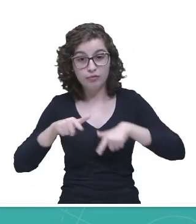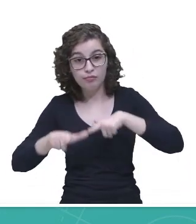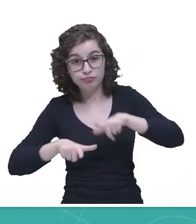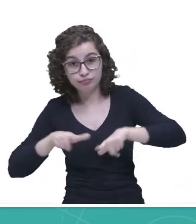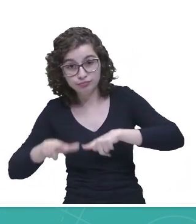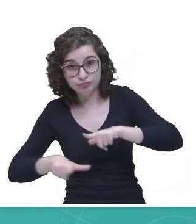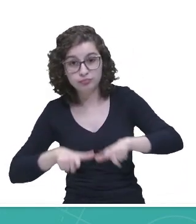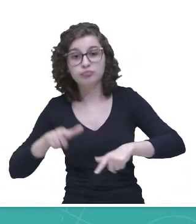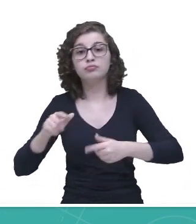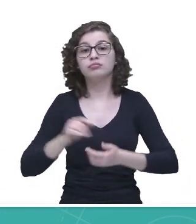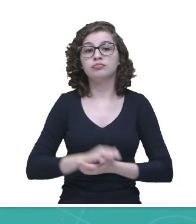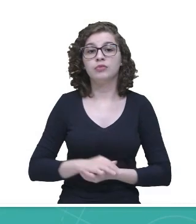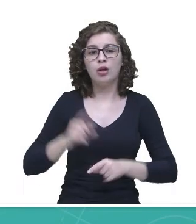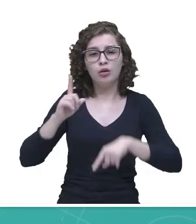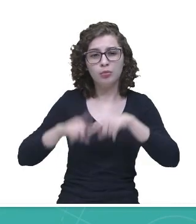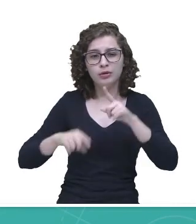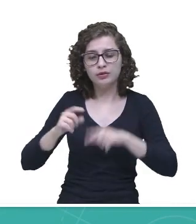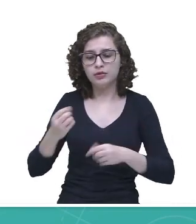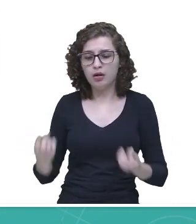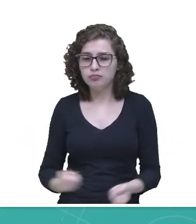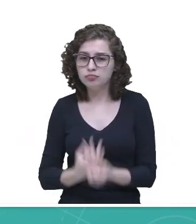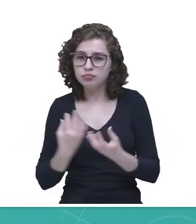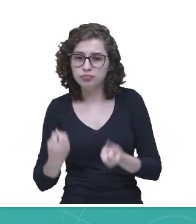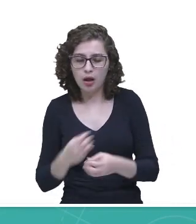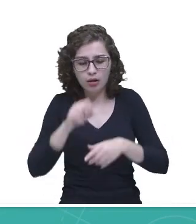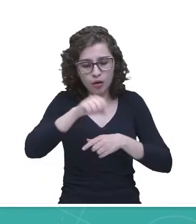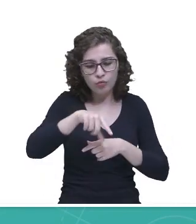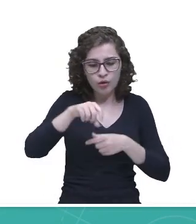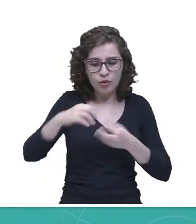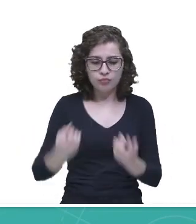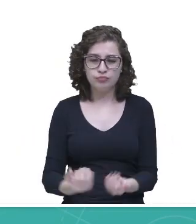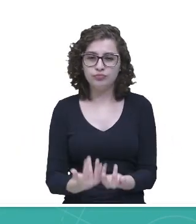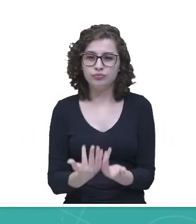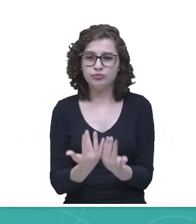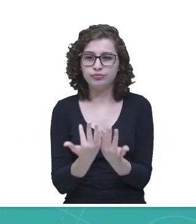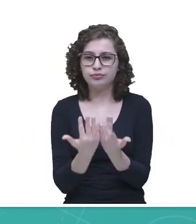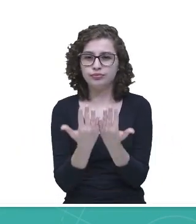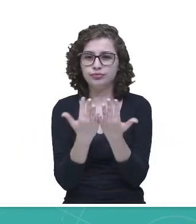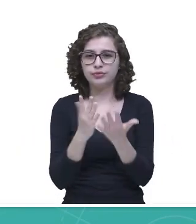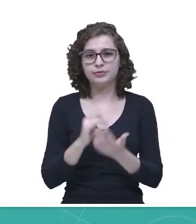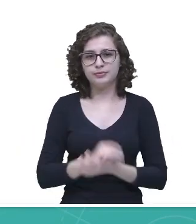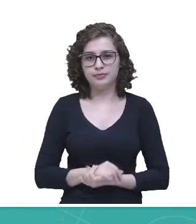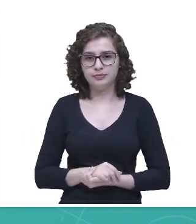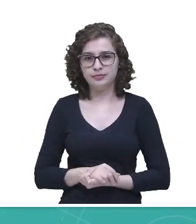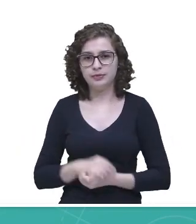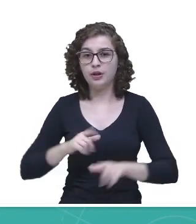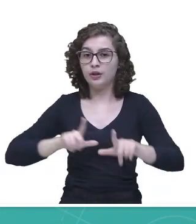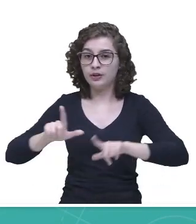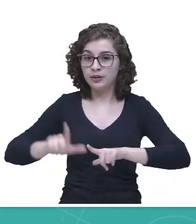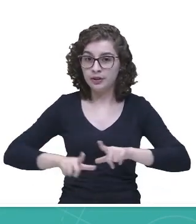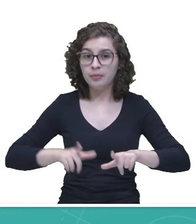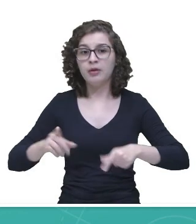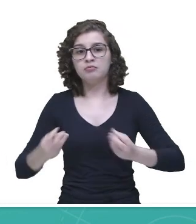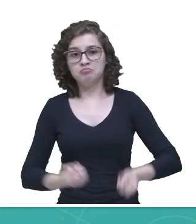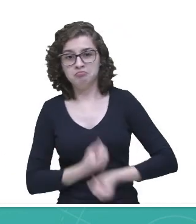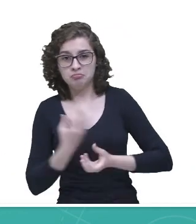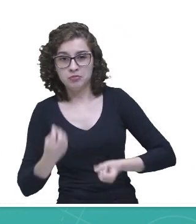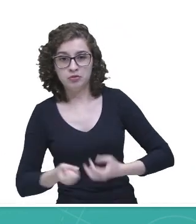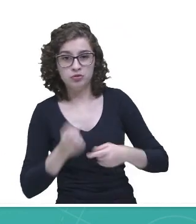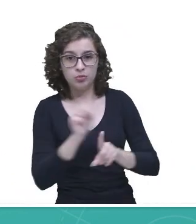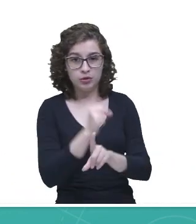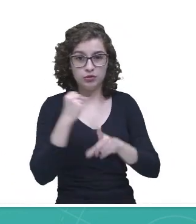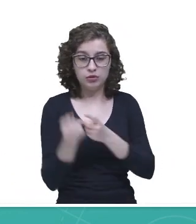material, ou seja, plantar, não é isso? Ou seja, trabalhar e produzir mantendo a sociedade através